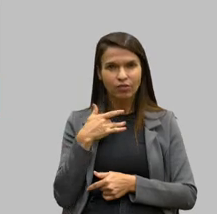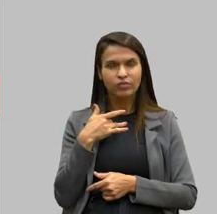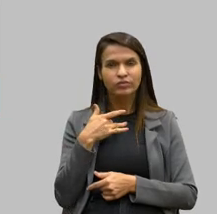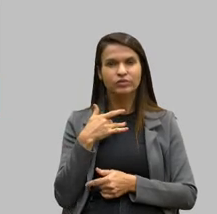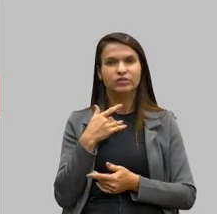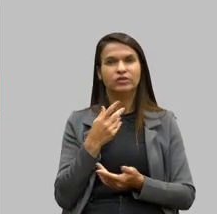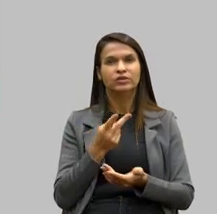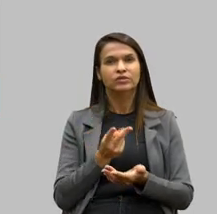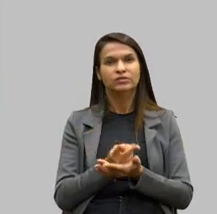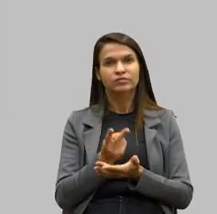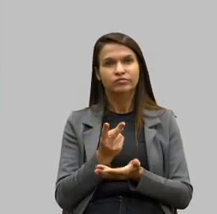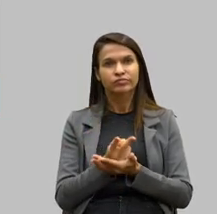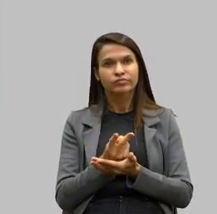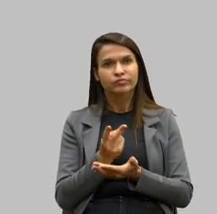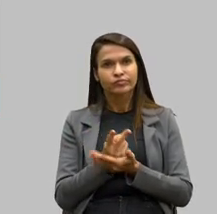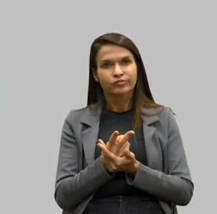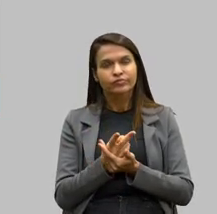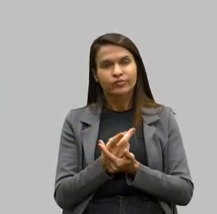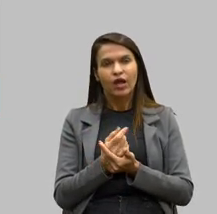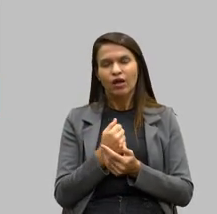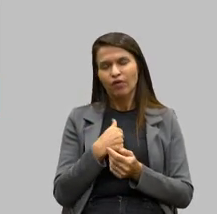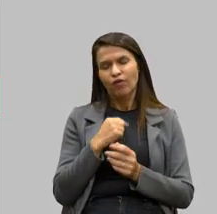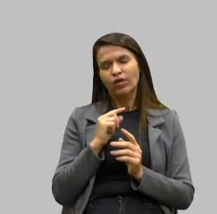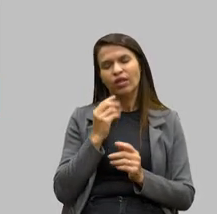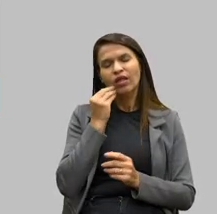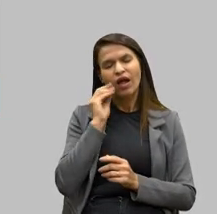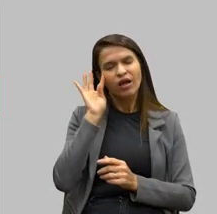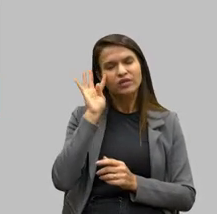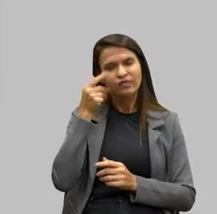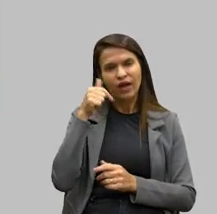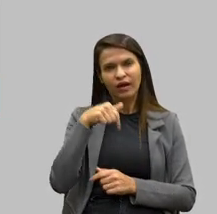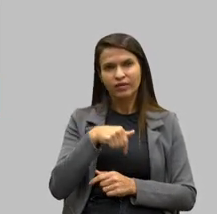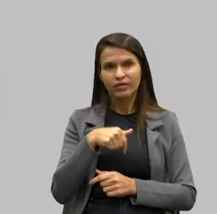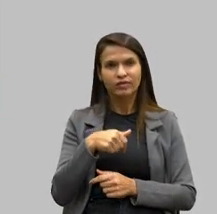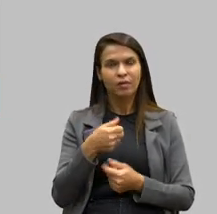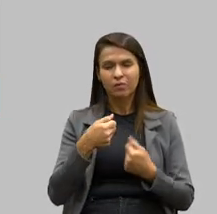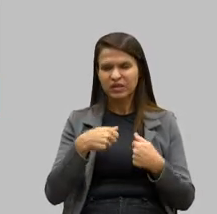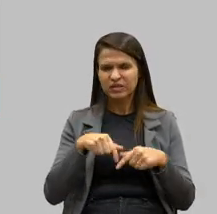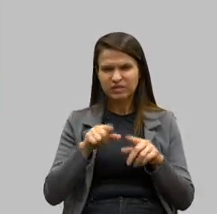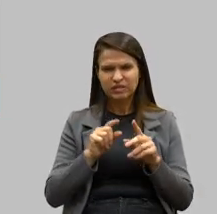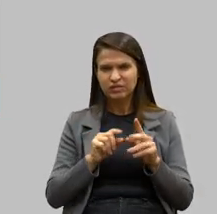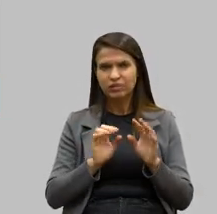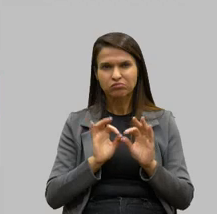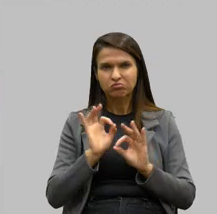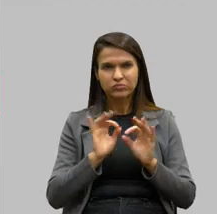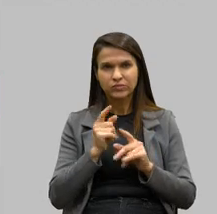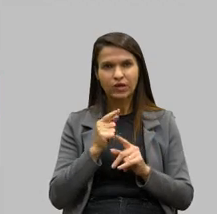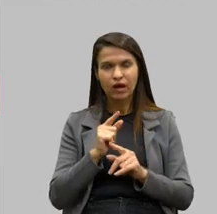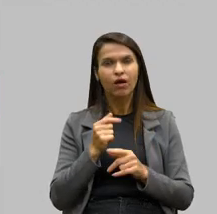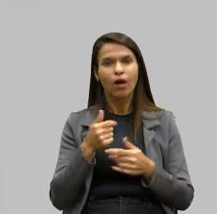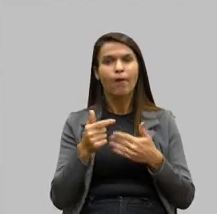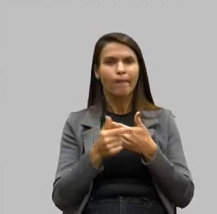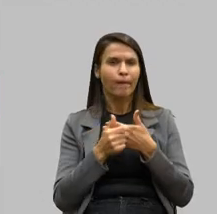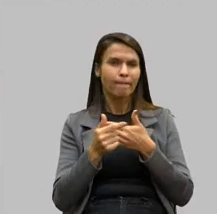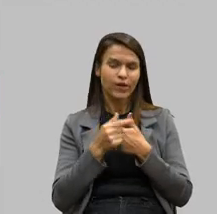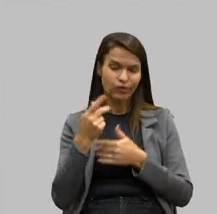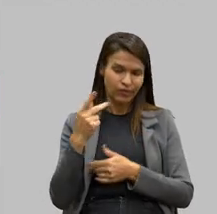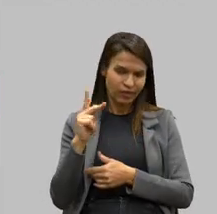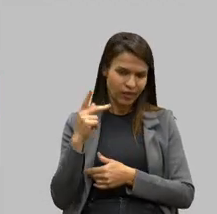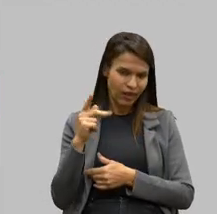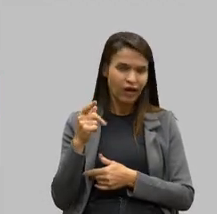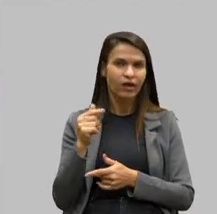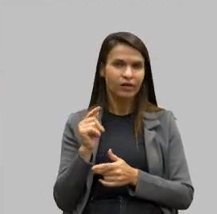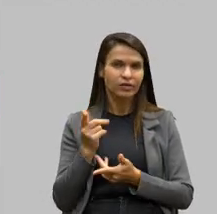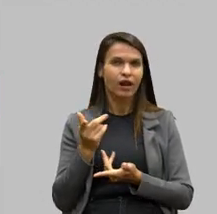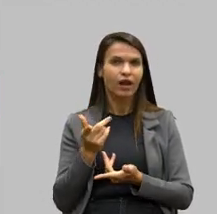ela... Não, pode achar que eu tento resolver aqui mesmo. Preciso de nuírio? Não, não, não, vou resolver. O é o papel dela mesmo? Ela está lá